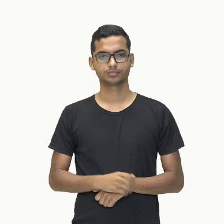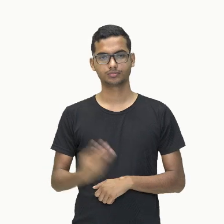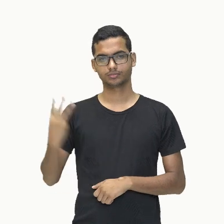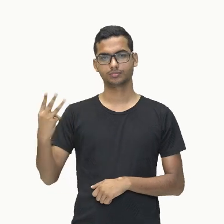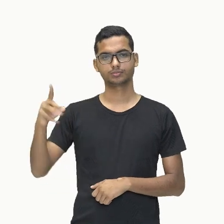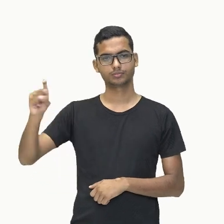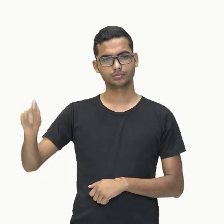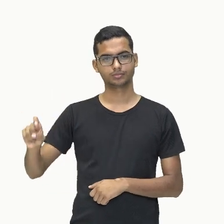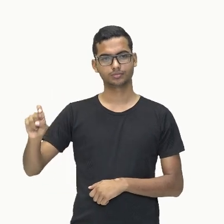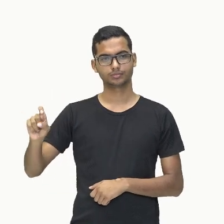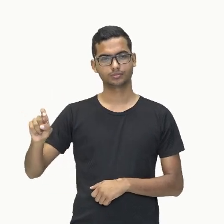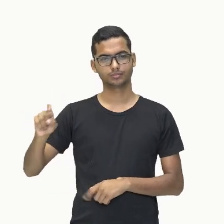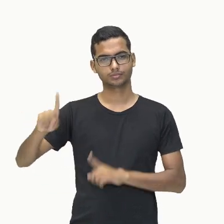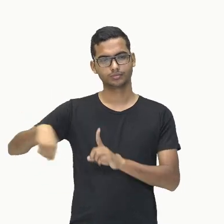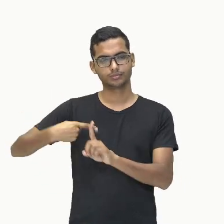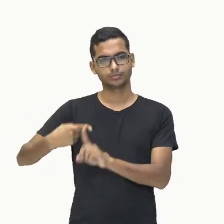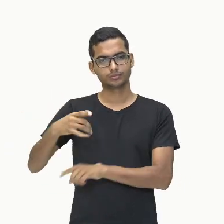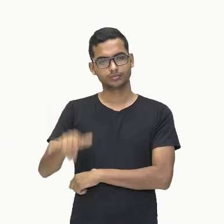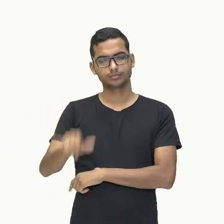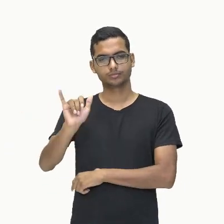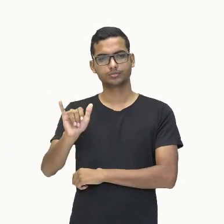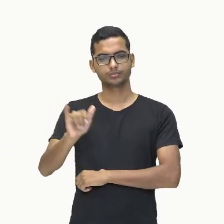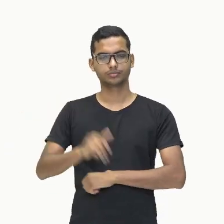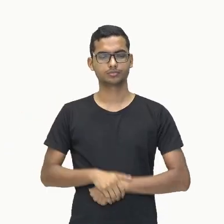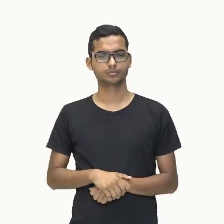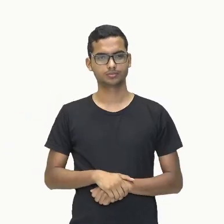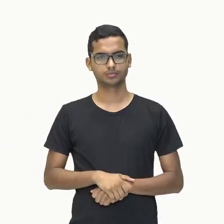3x mais y...